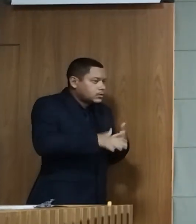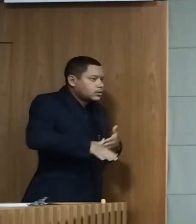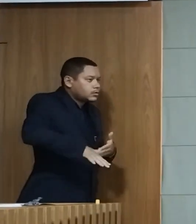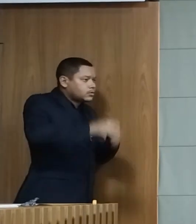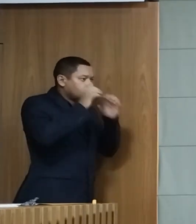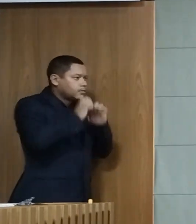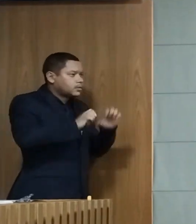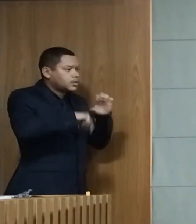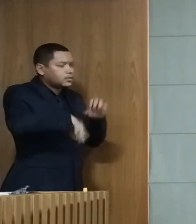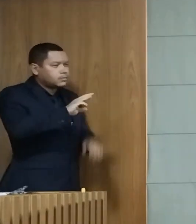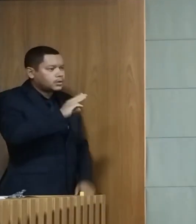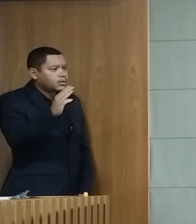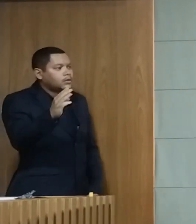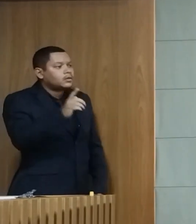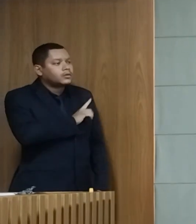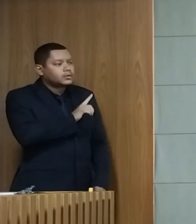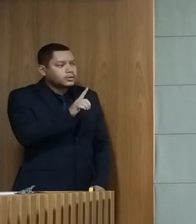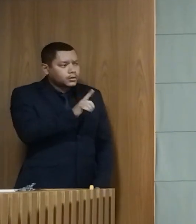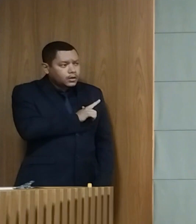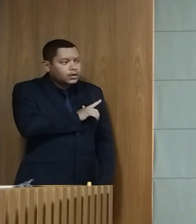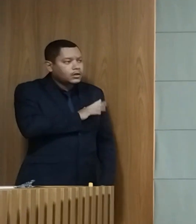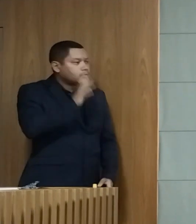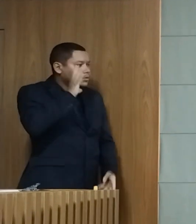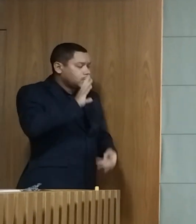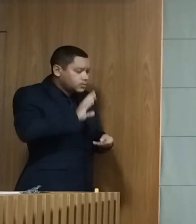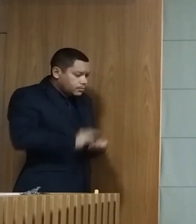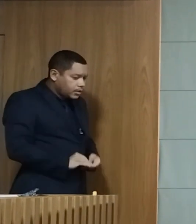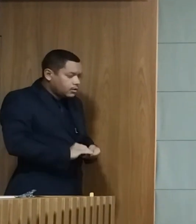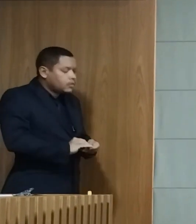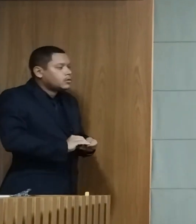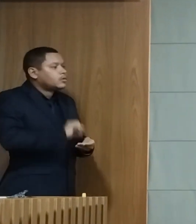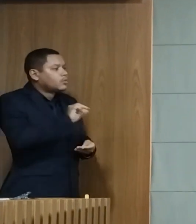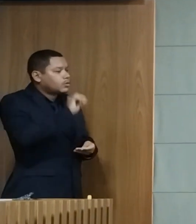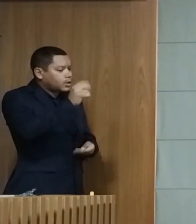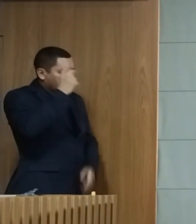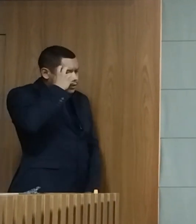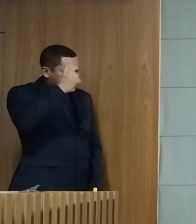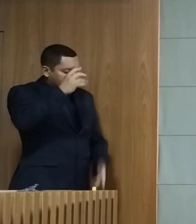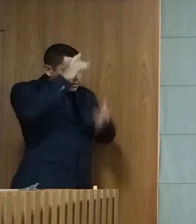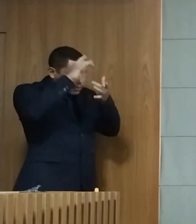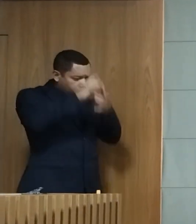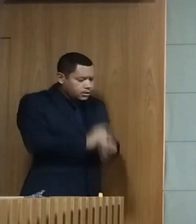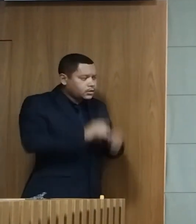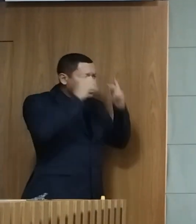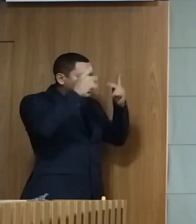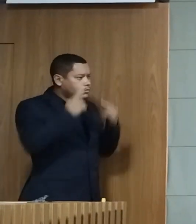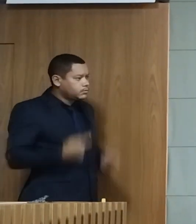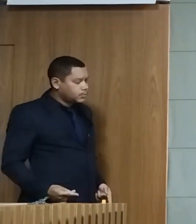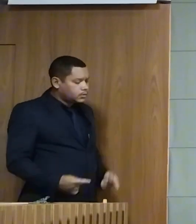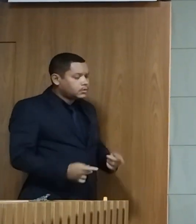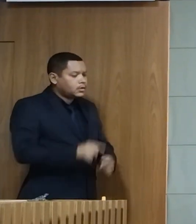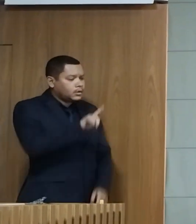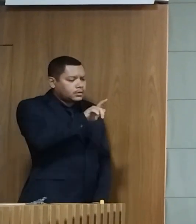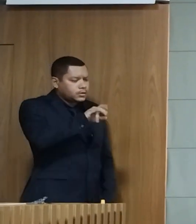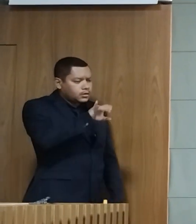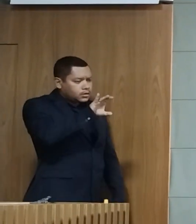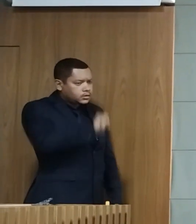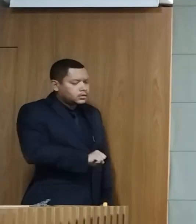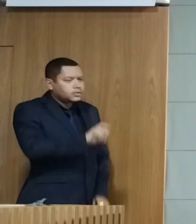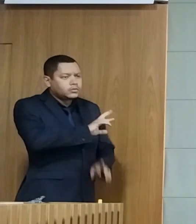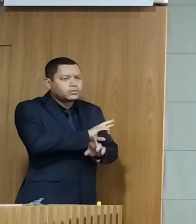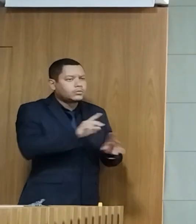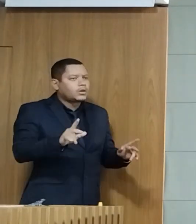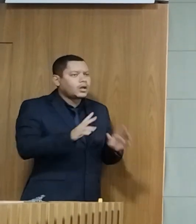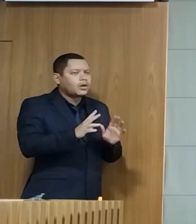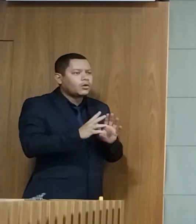sim diálogo com a racionalidade humana, com a intelectualidade humana. Gênesis não é uma cópia de